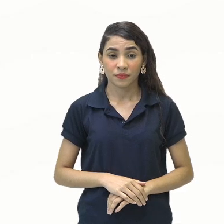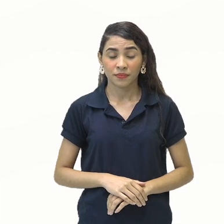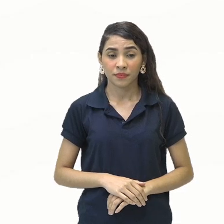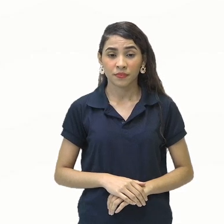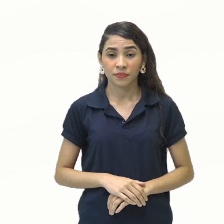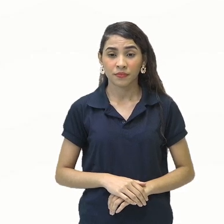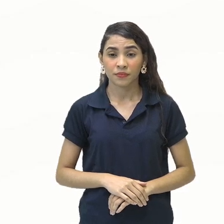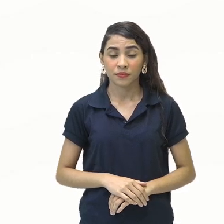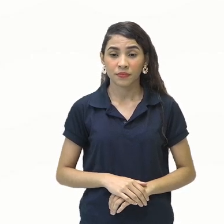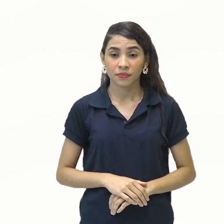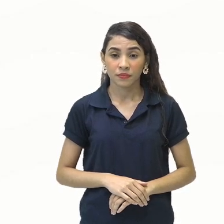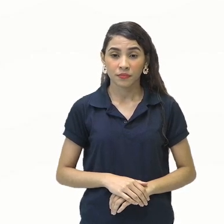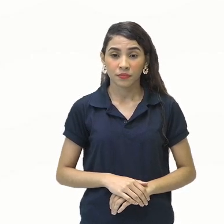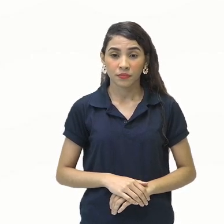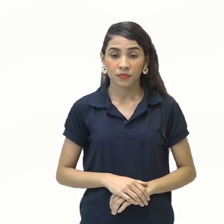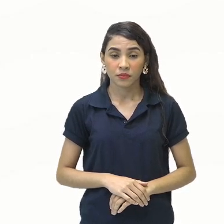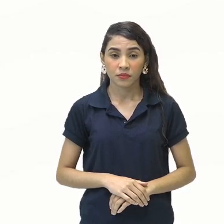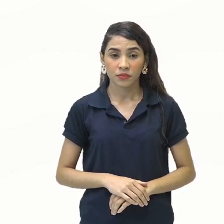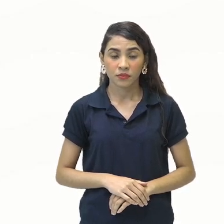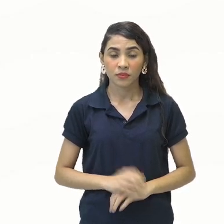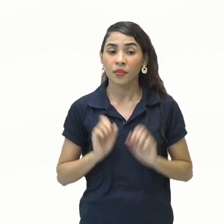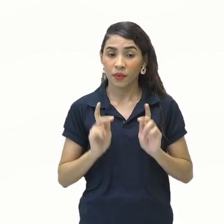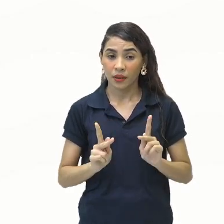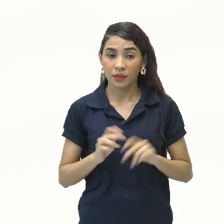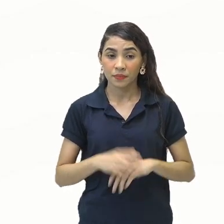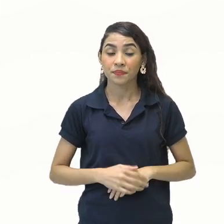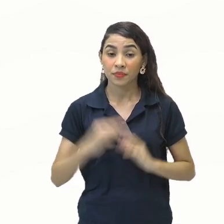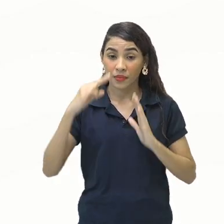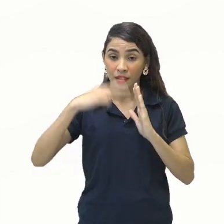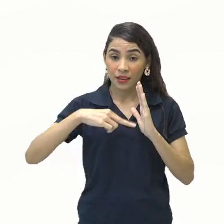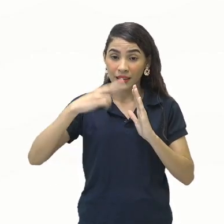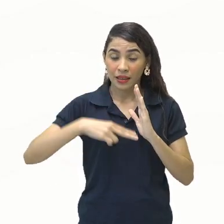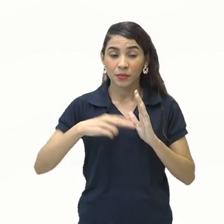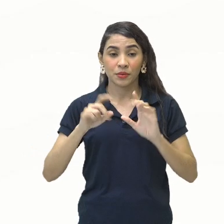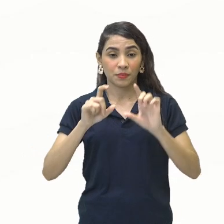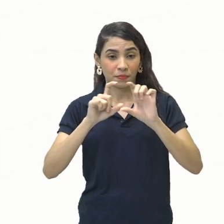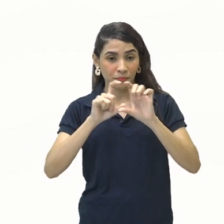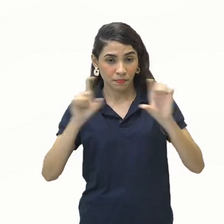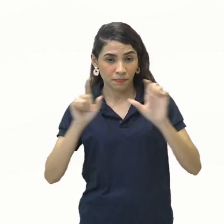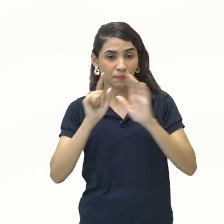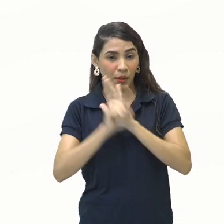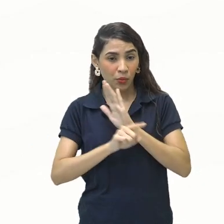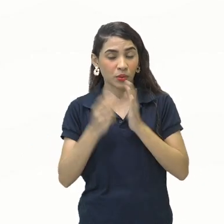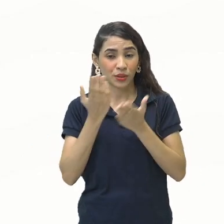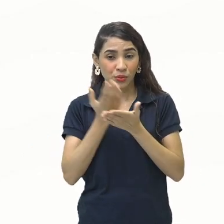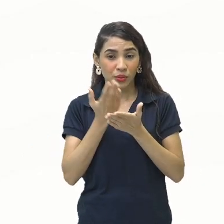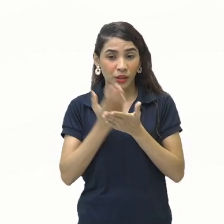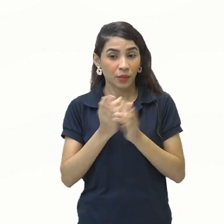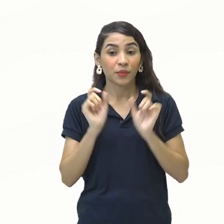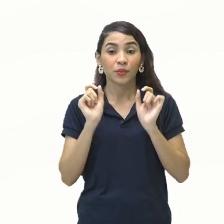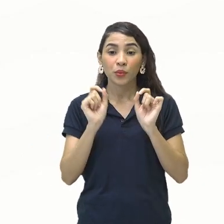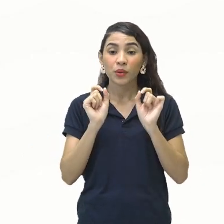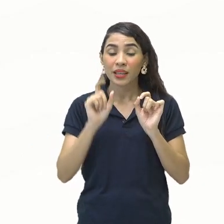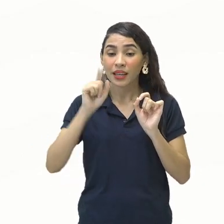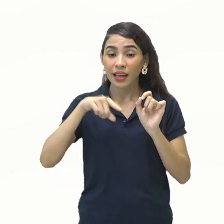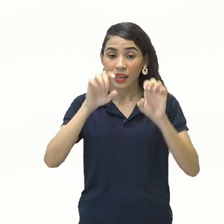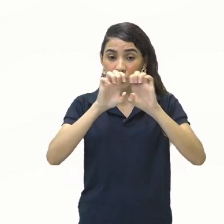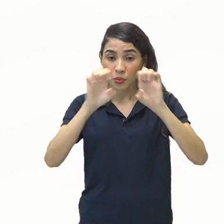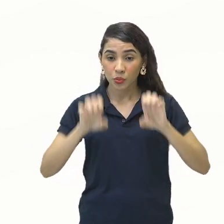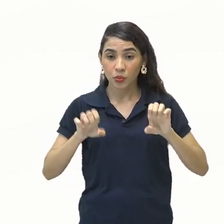tá? Beleza. Ok, nós lemos aí o enunciado, né? E estudamos o que é essa